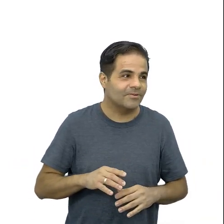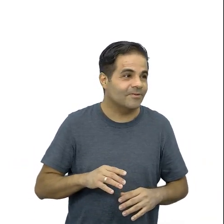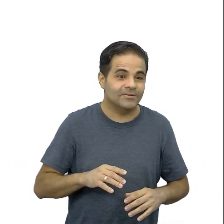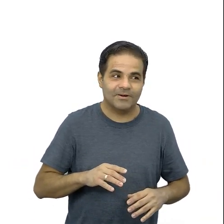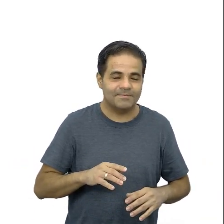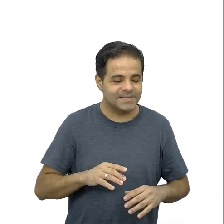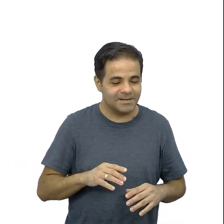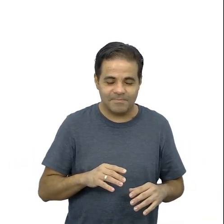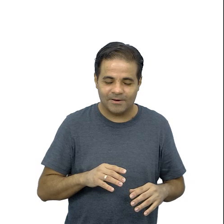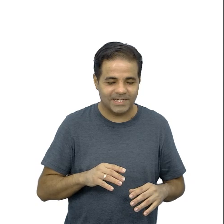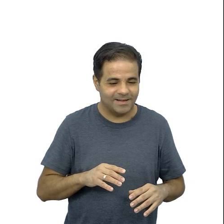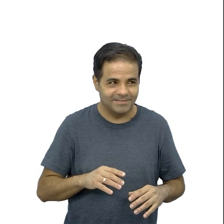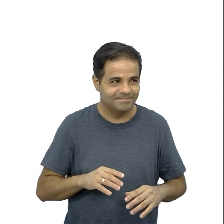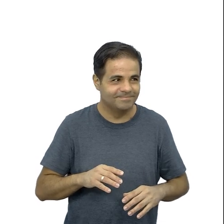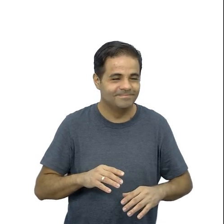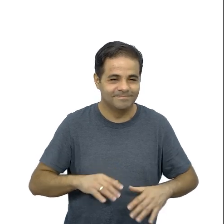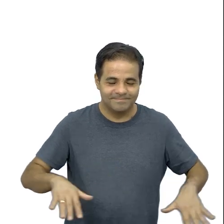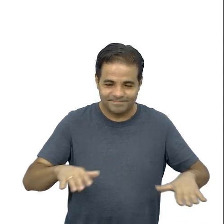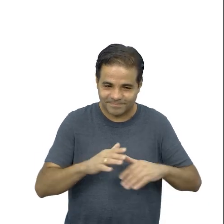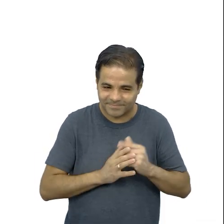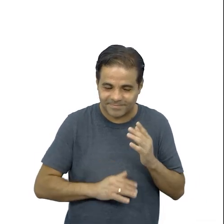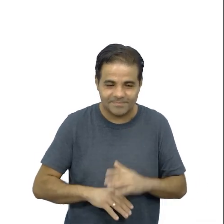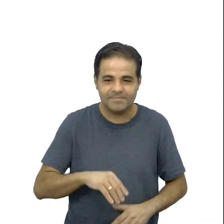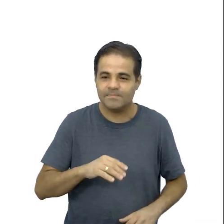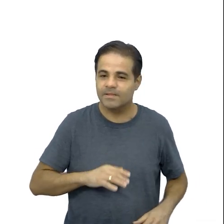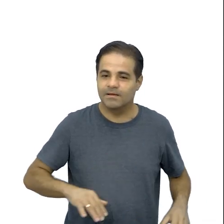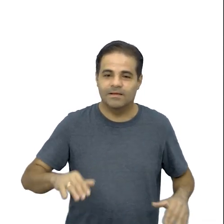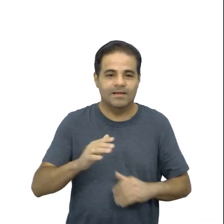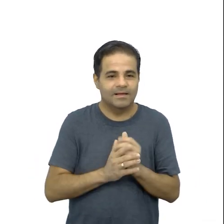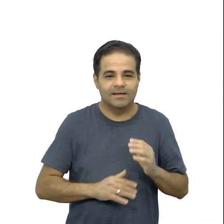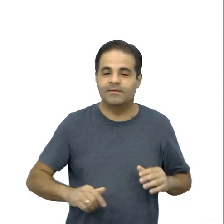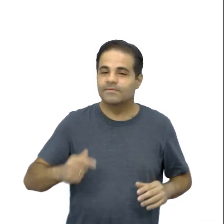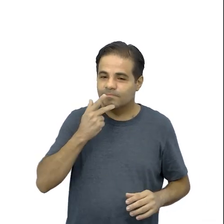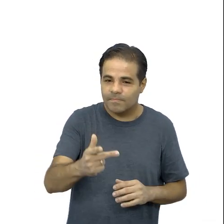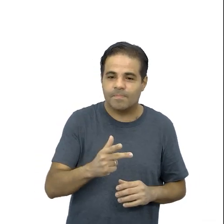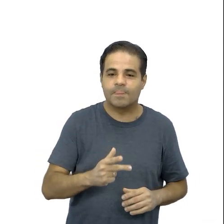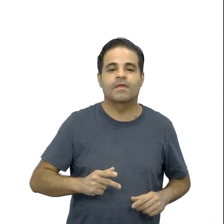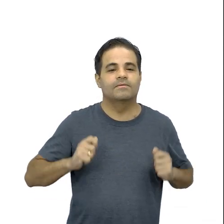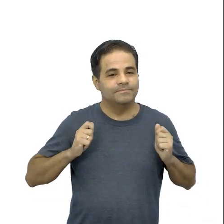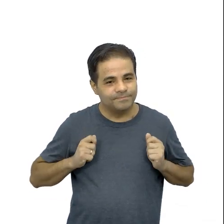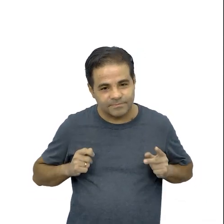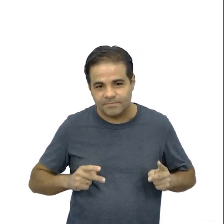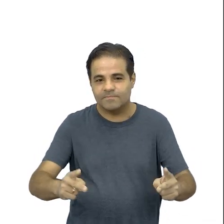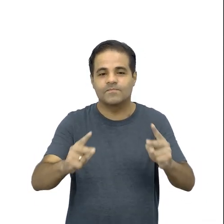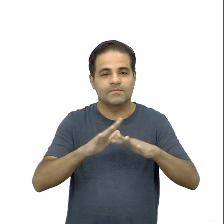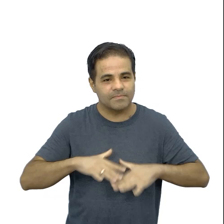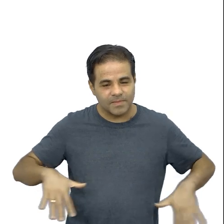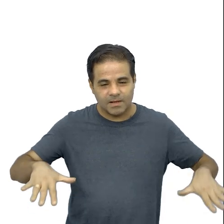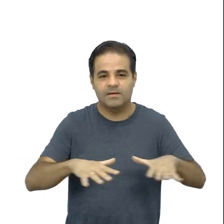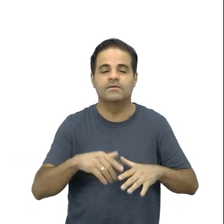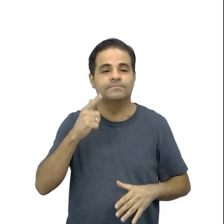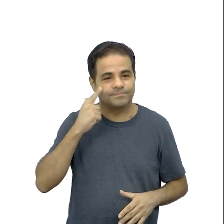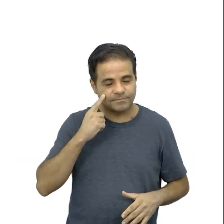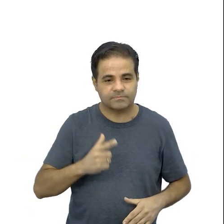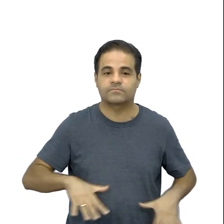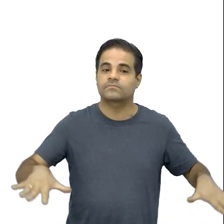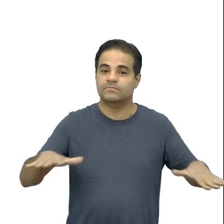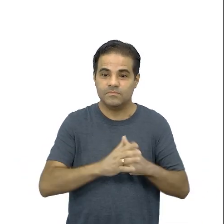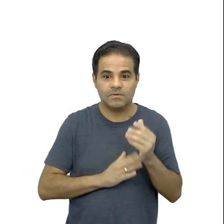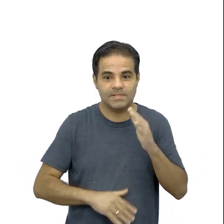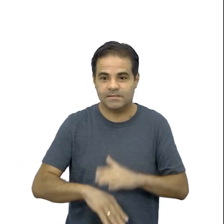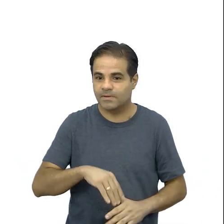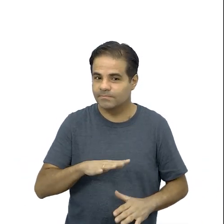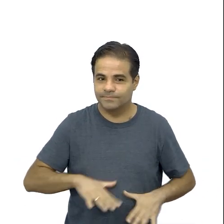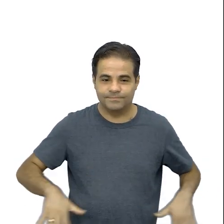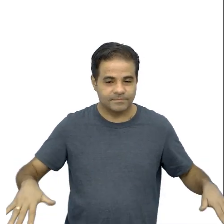dito, e não só dito, mas visto, né? A gente viu também muita coisa. Eu acho